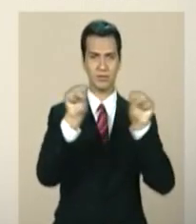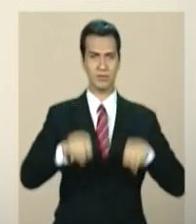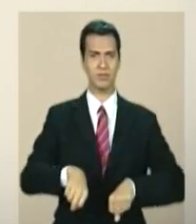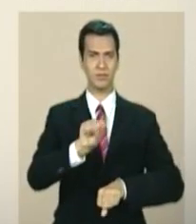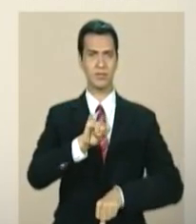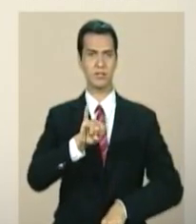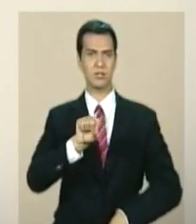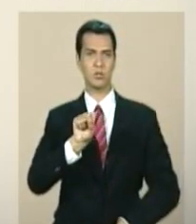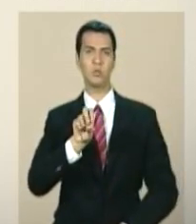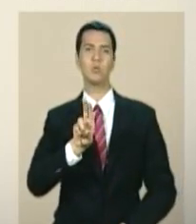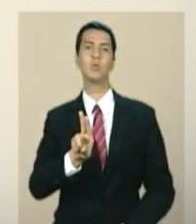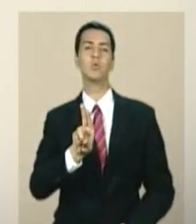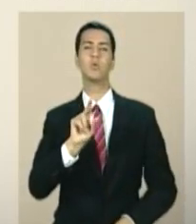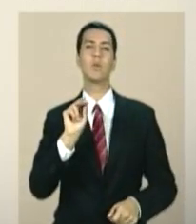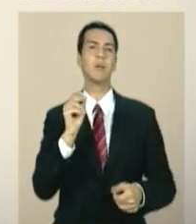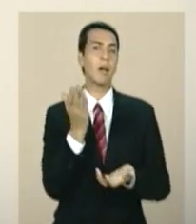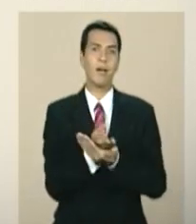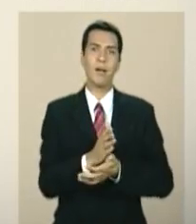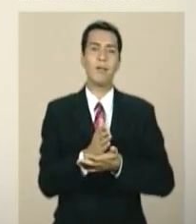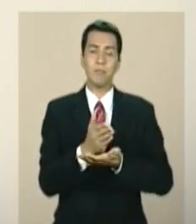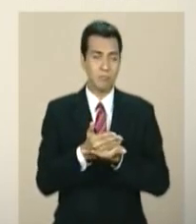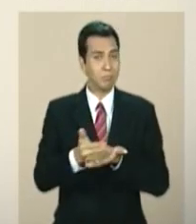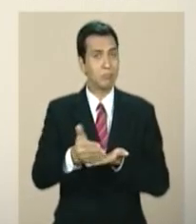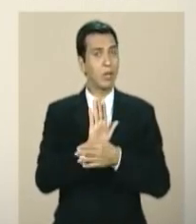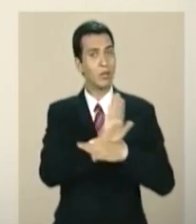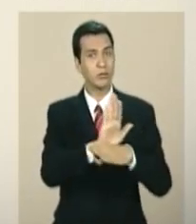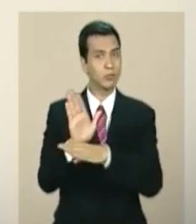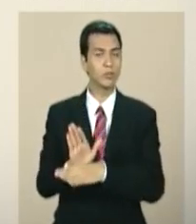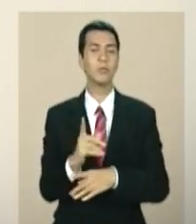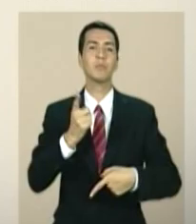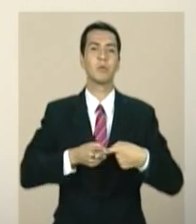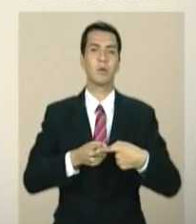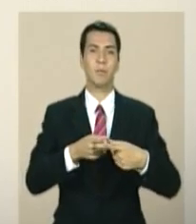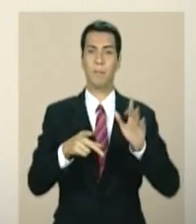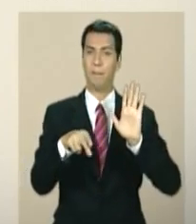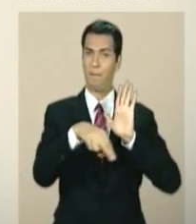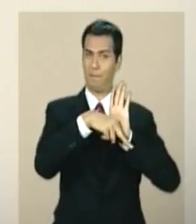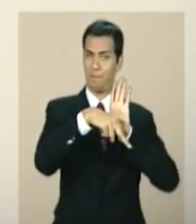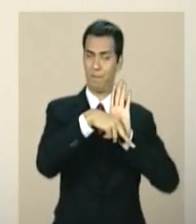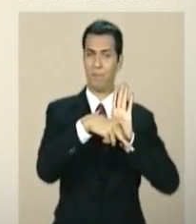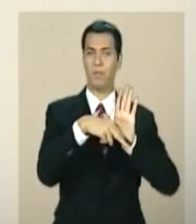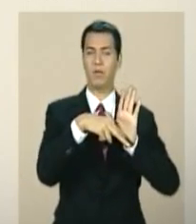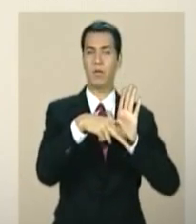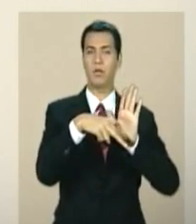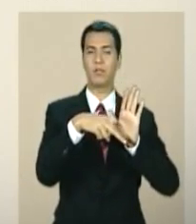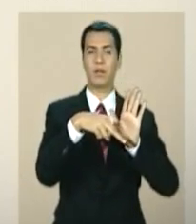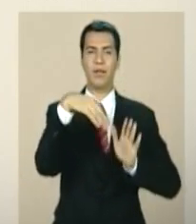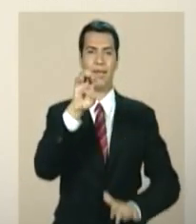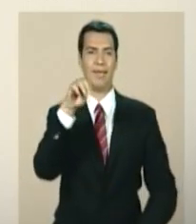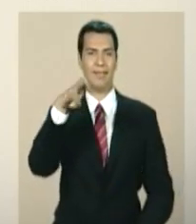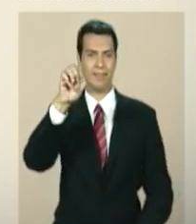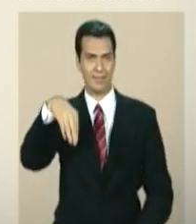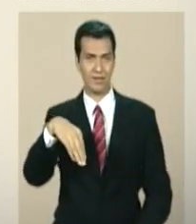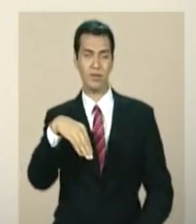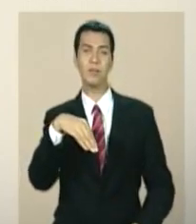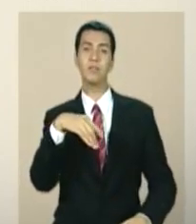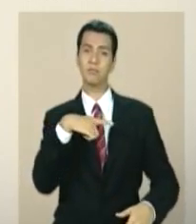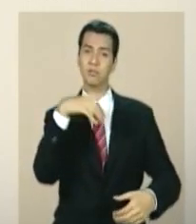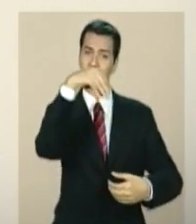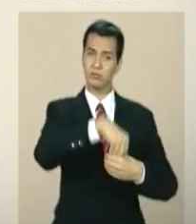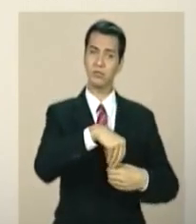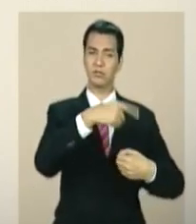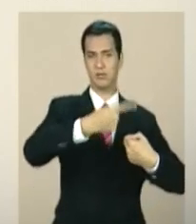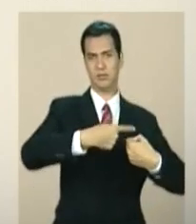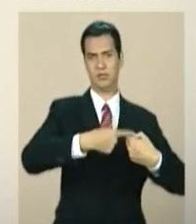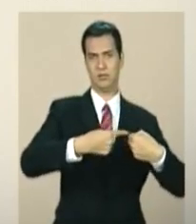Luciano porque ele fez a prova do Enem perto de sua casa já que o exame foi aplicado em 1600